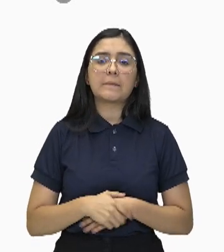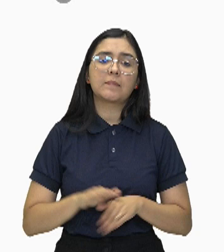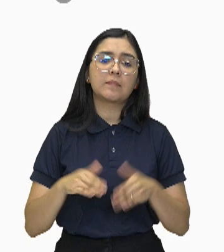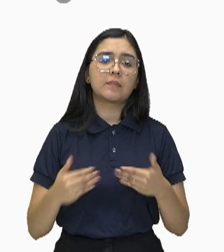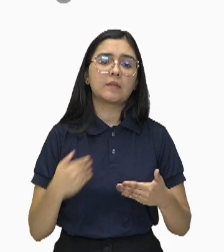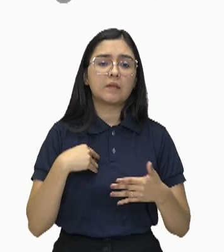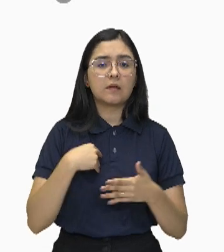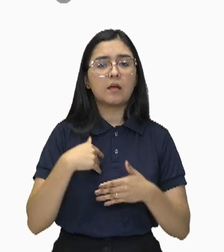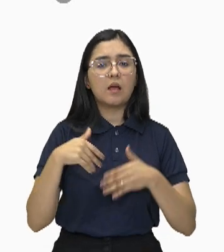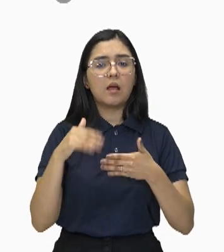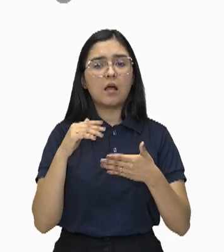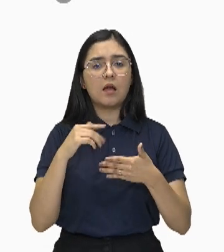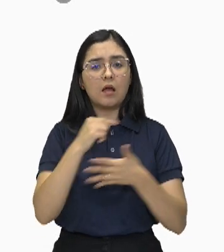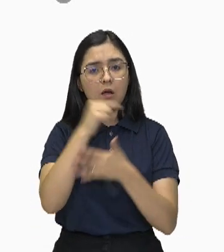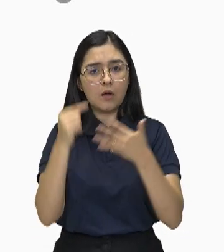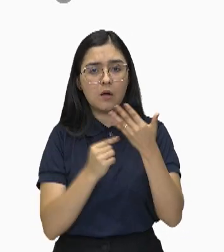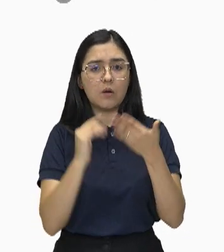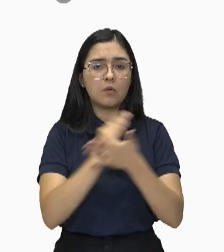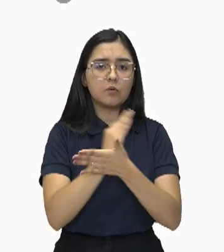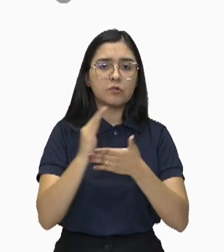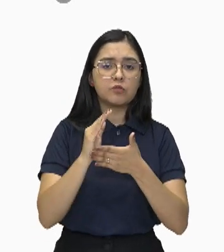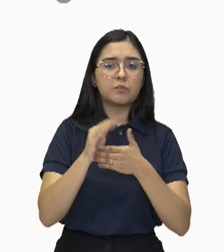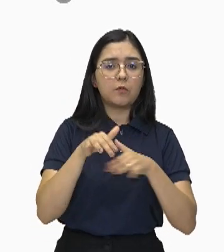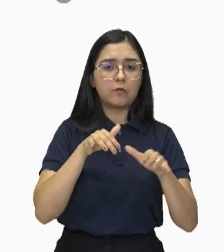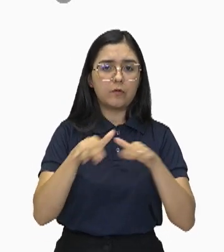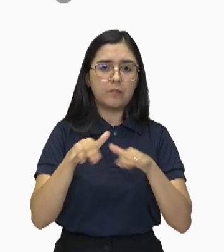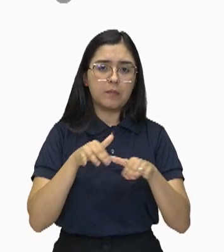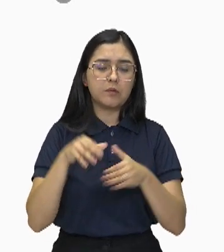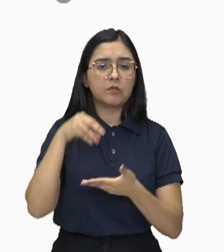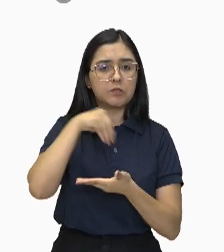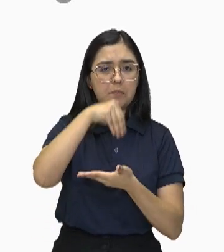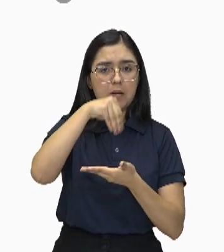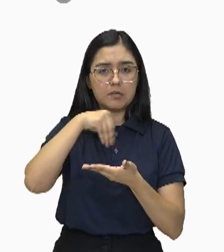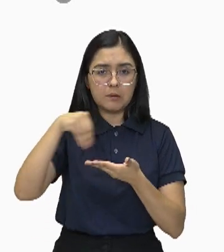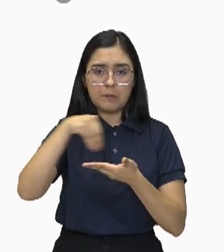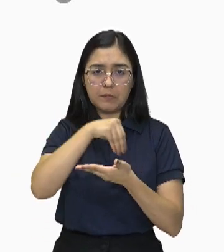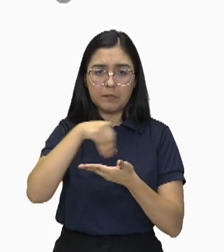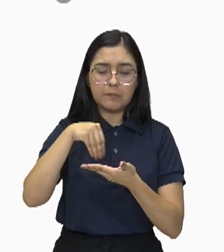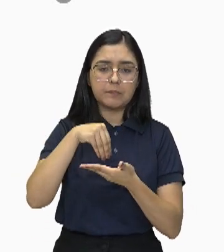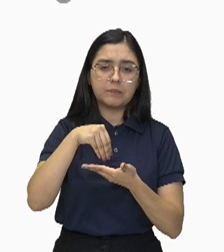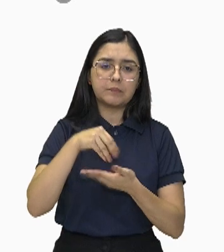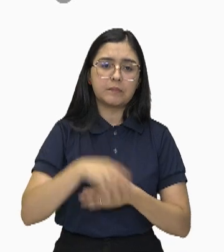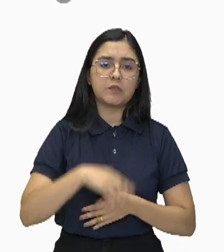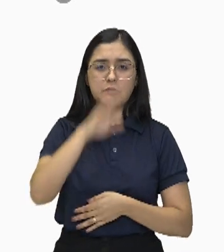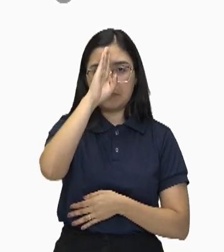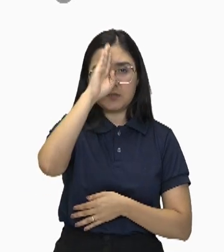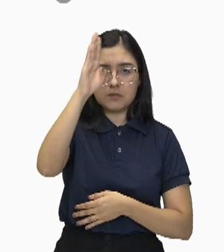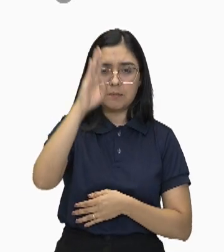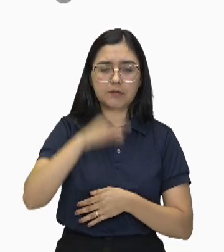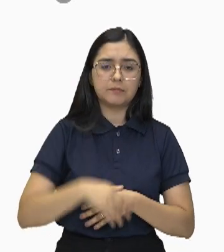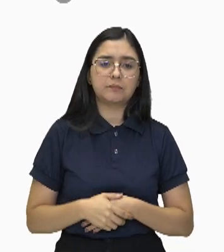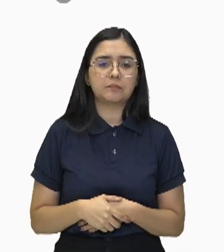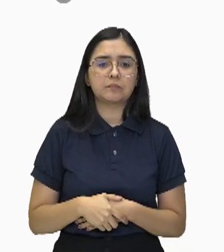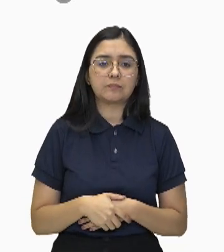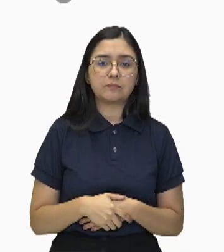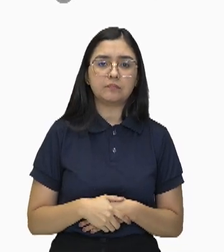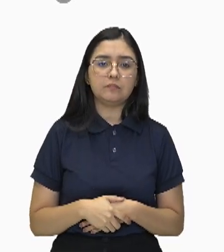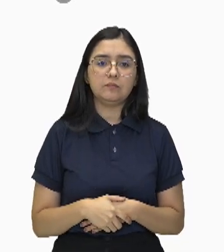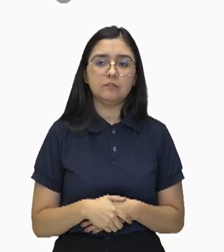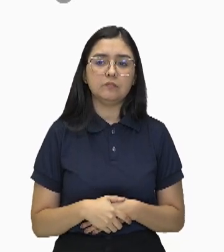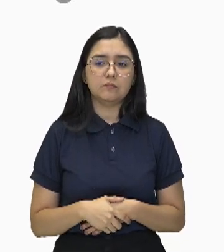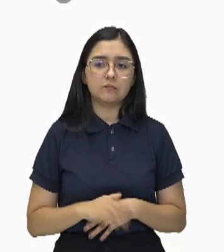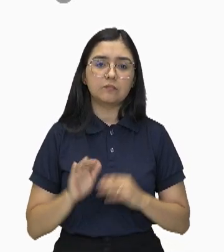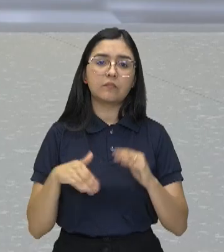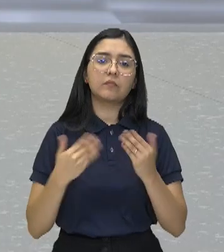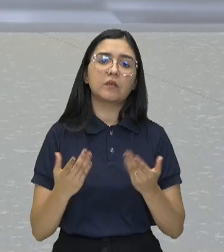das movimentações aí de alguma das peças, tá bom? Das peças principais do xadrez. Com